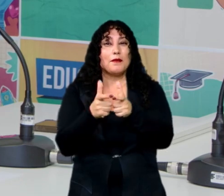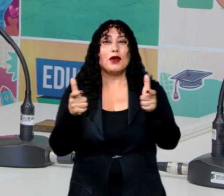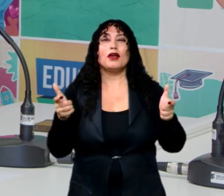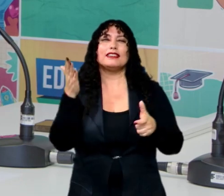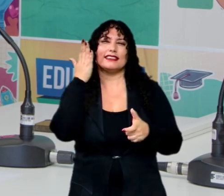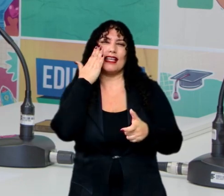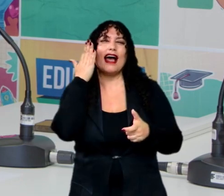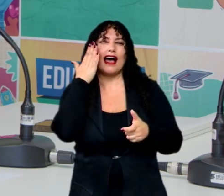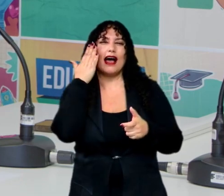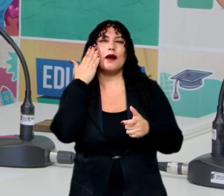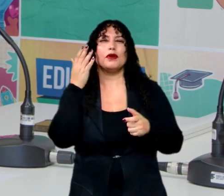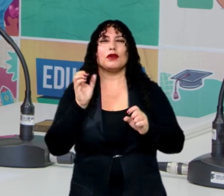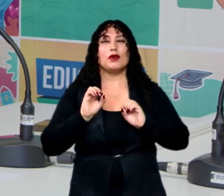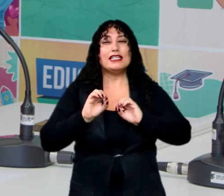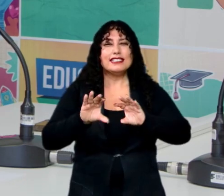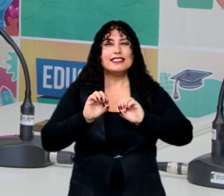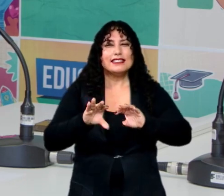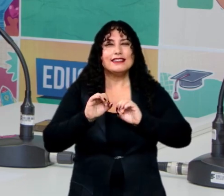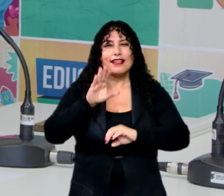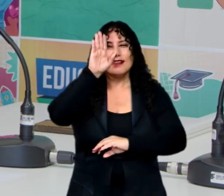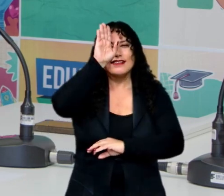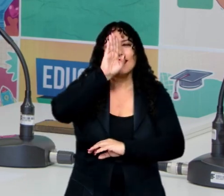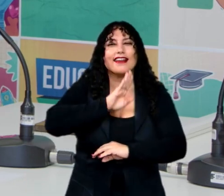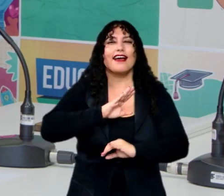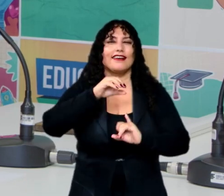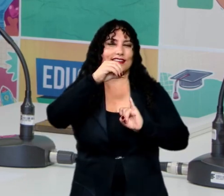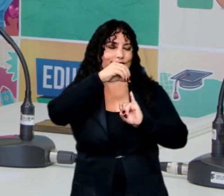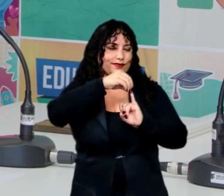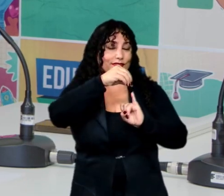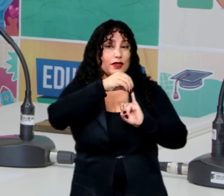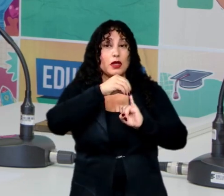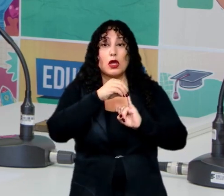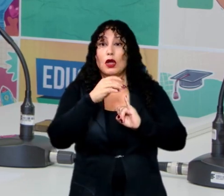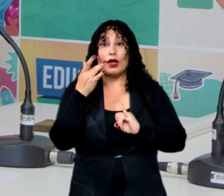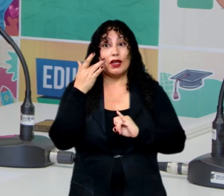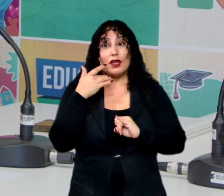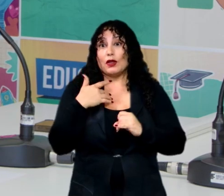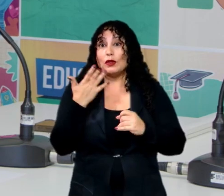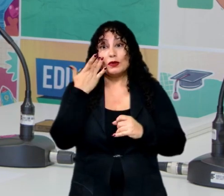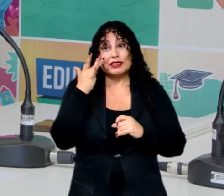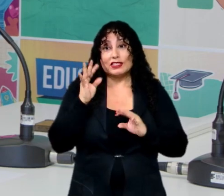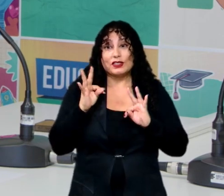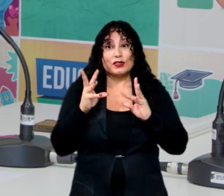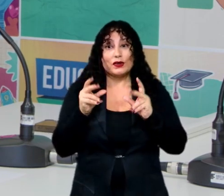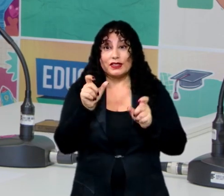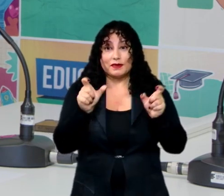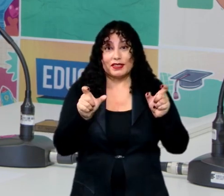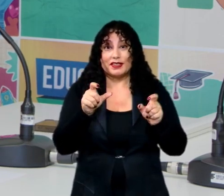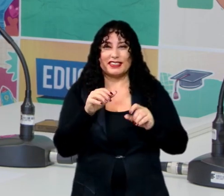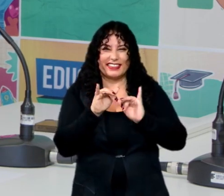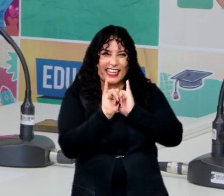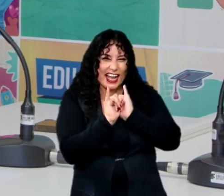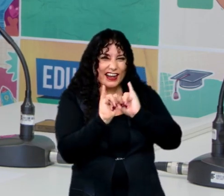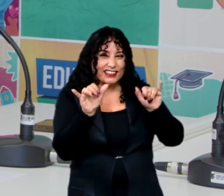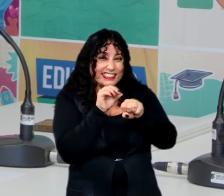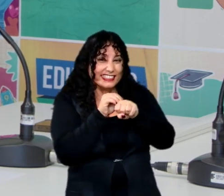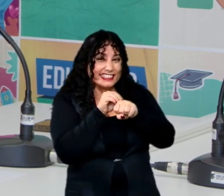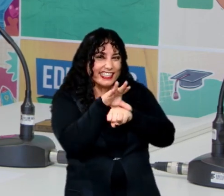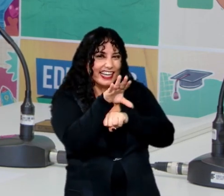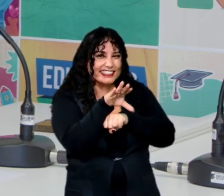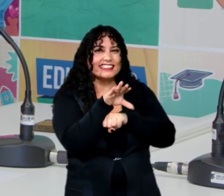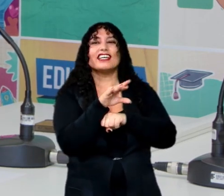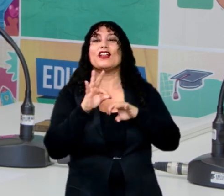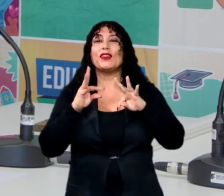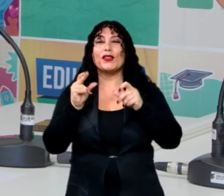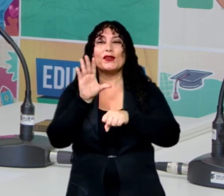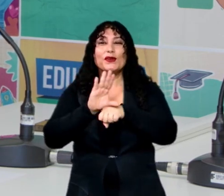sabe que o ensino do IFB é gratuito, né? Mas eu não sei se todas sabem. Então, fica aí o recado de que o nosso curso, todos